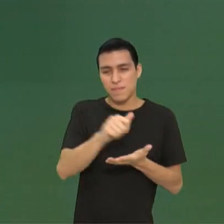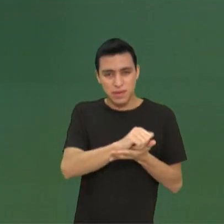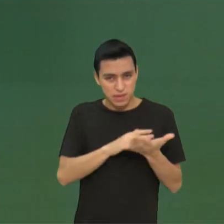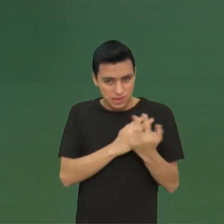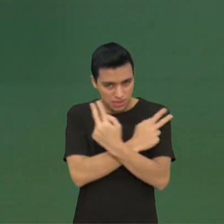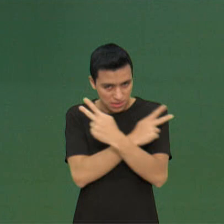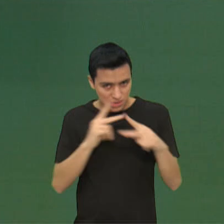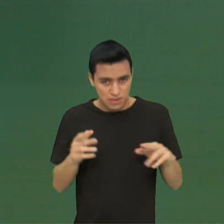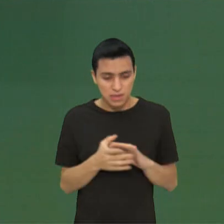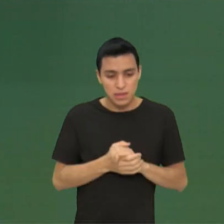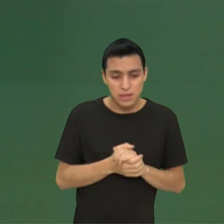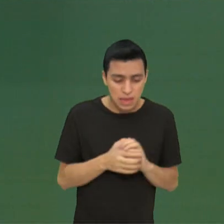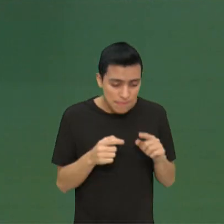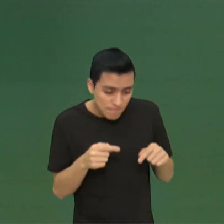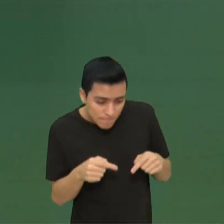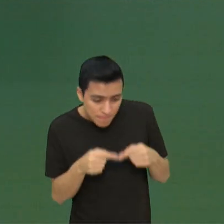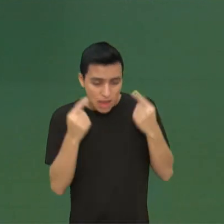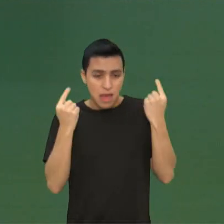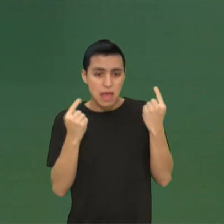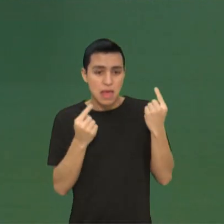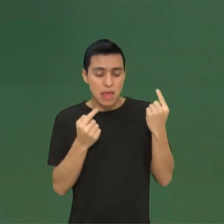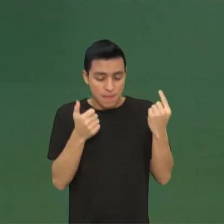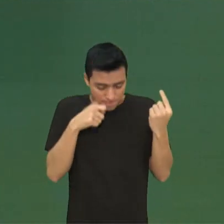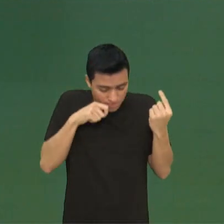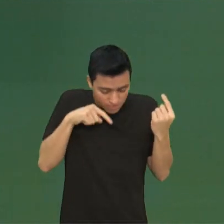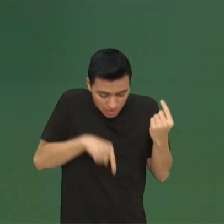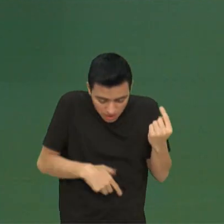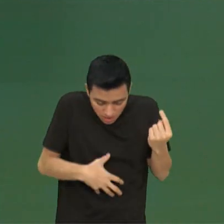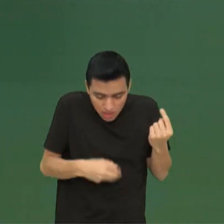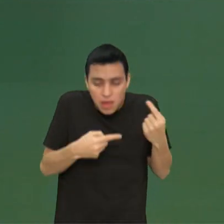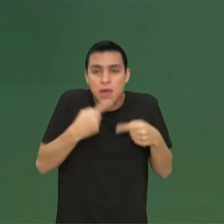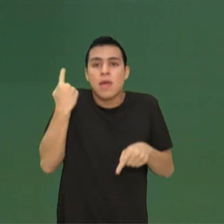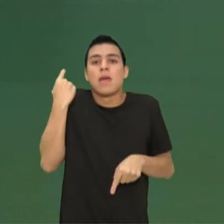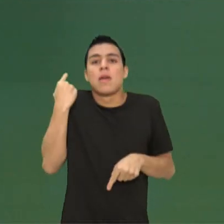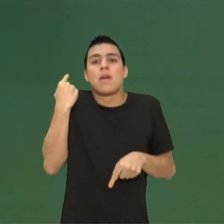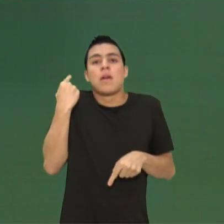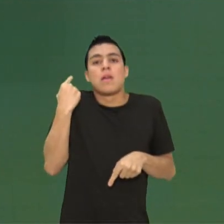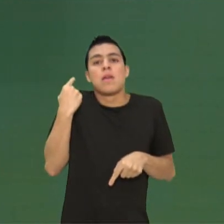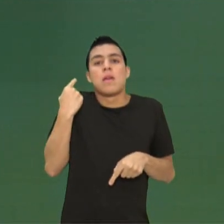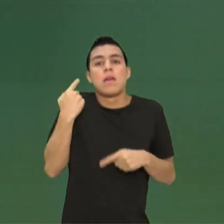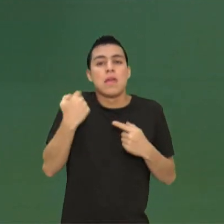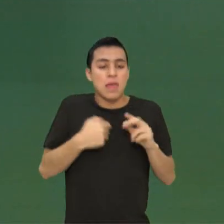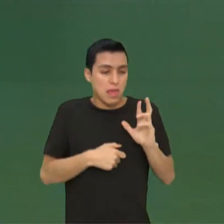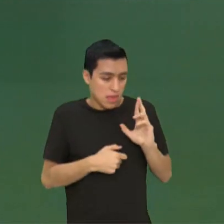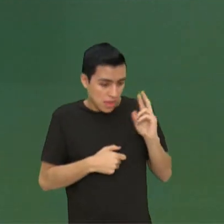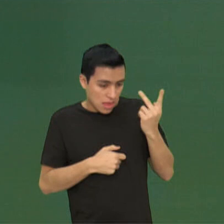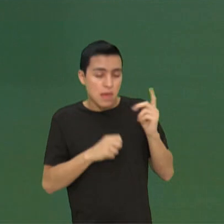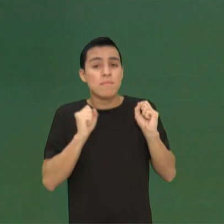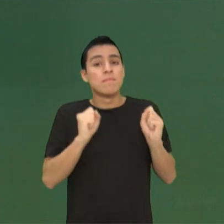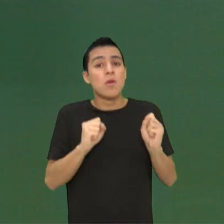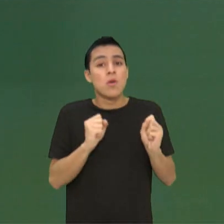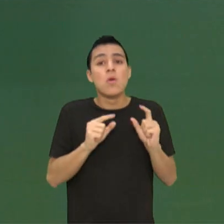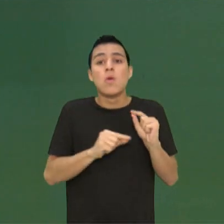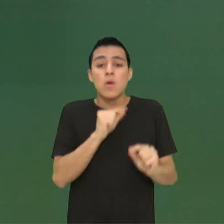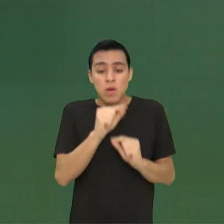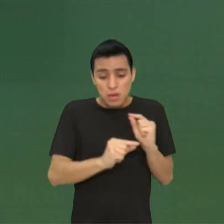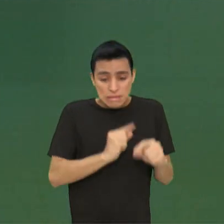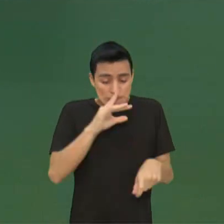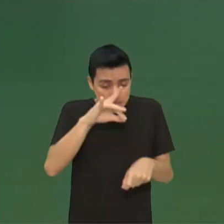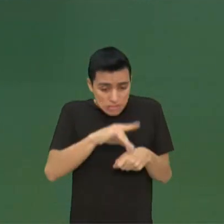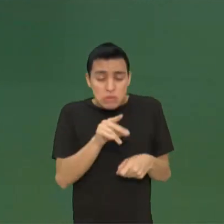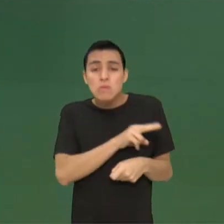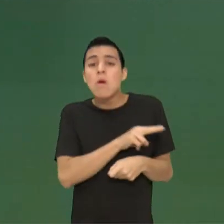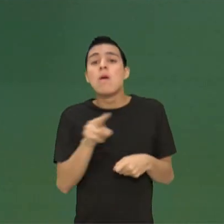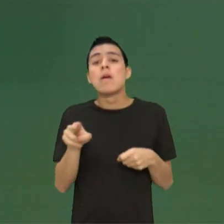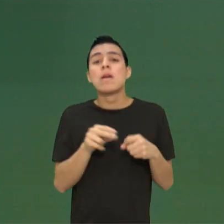soro antipositivo para injetar nas mães após o parto do filho. O que é feito? É retirado